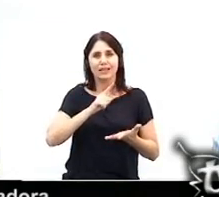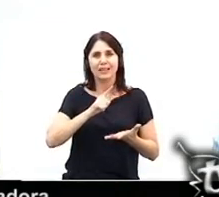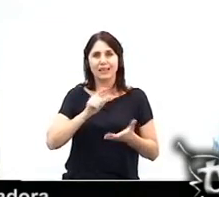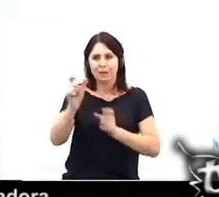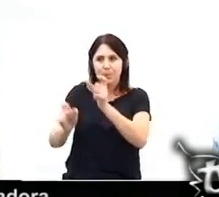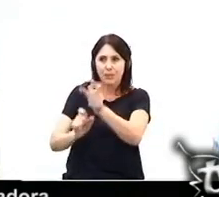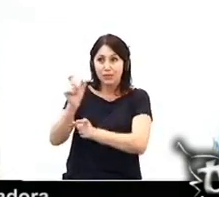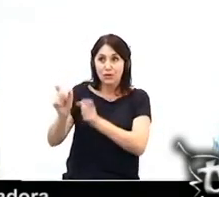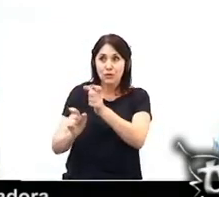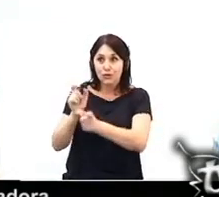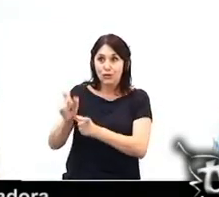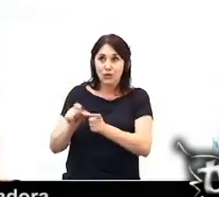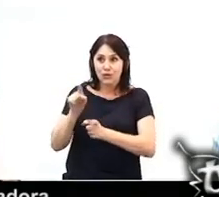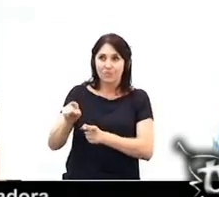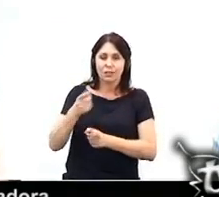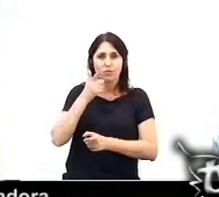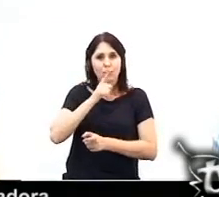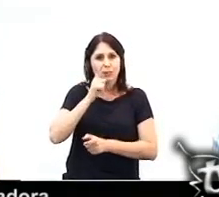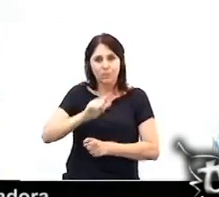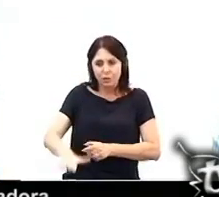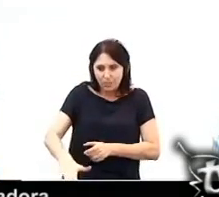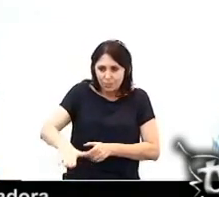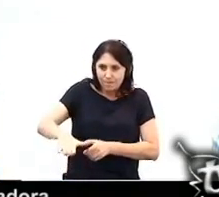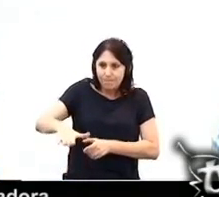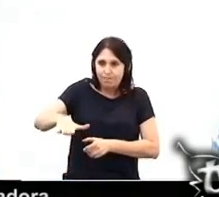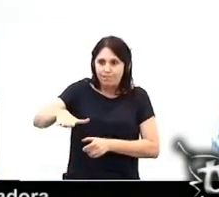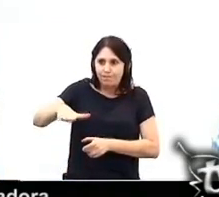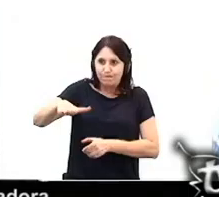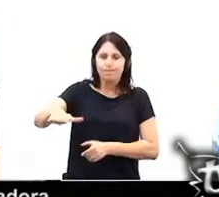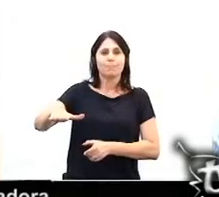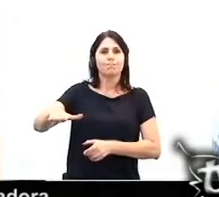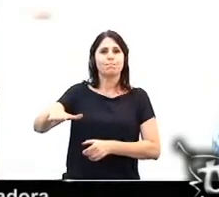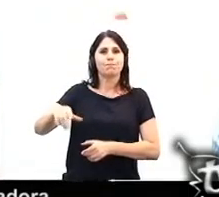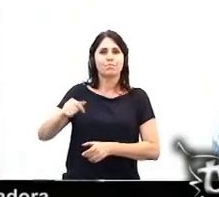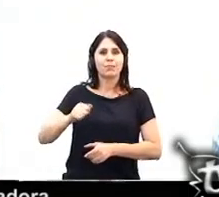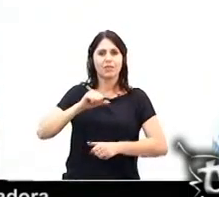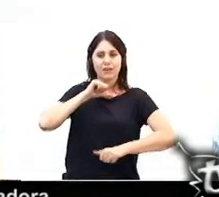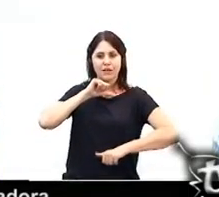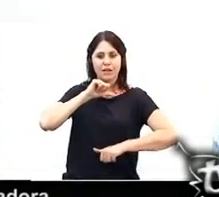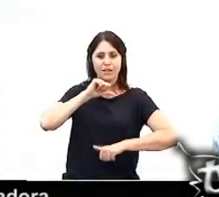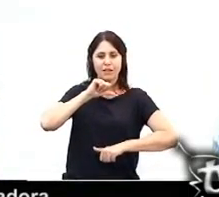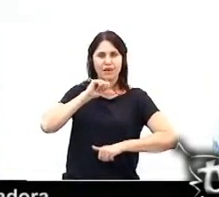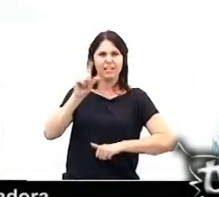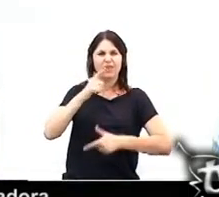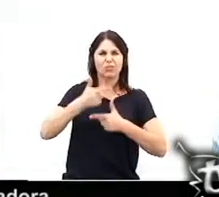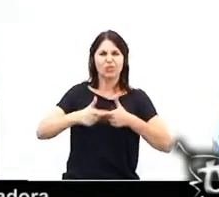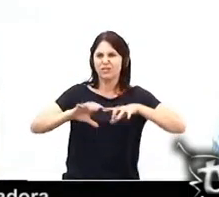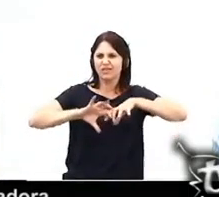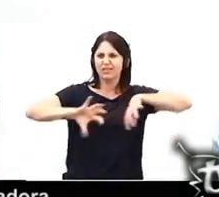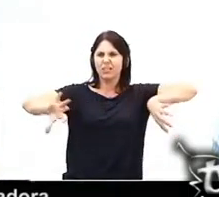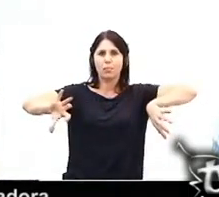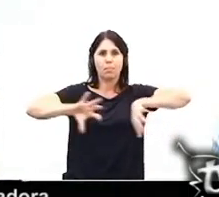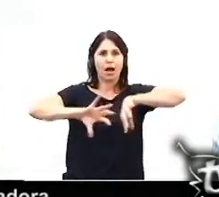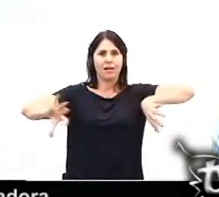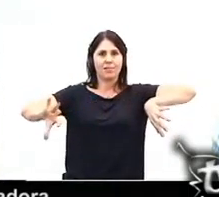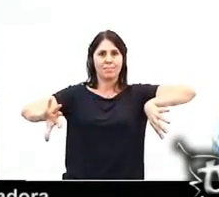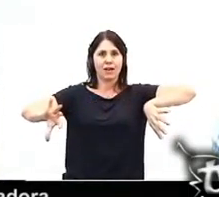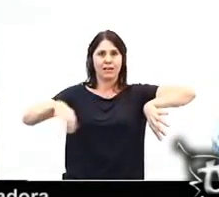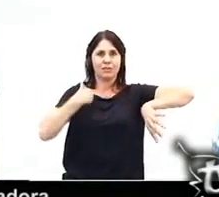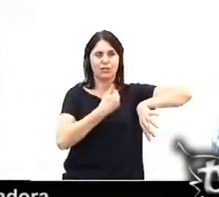vocês, enfim, mas é o que vai fortalecer e